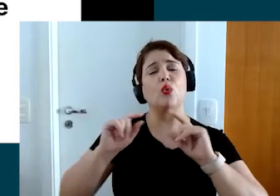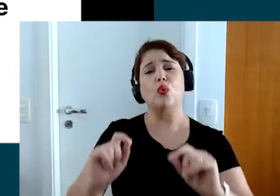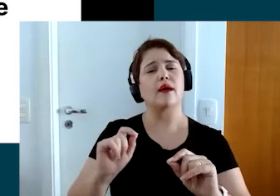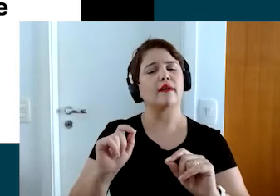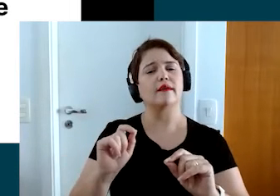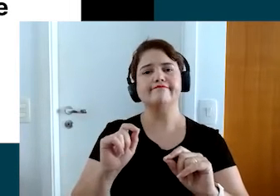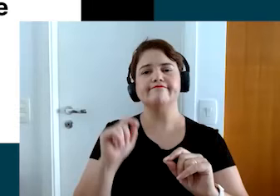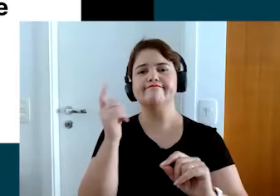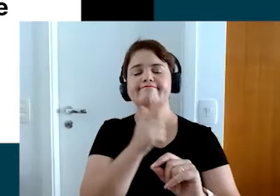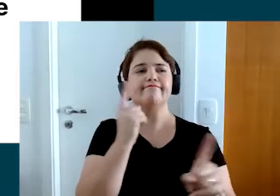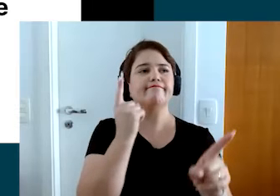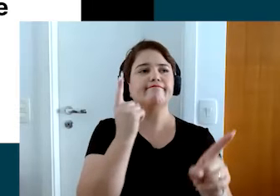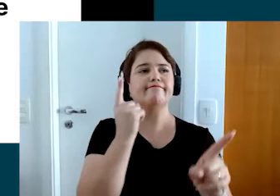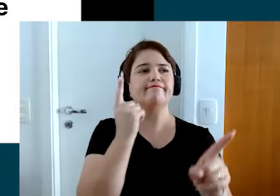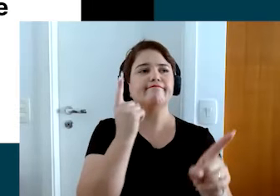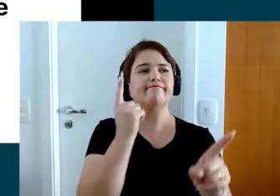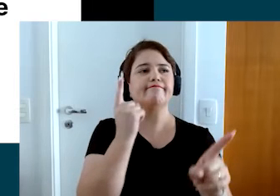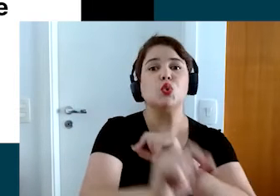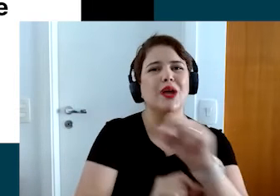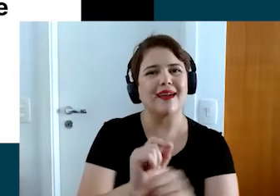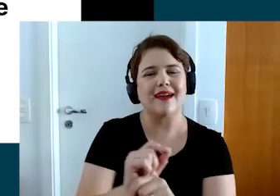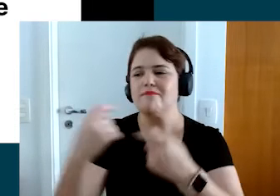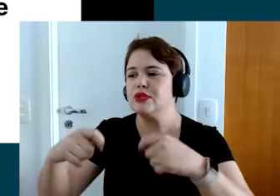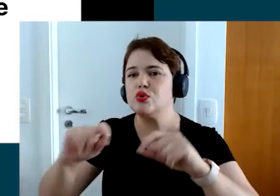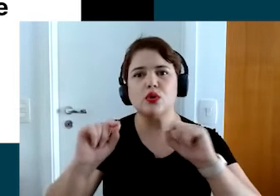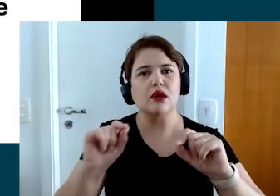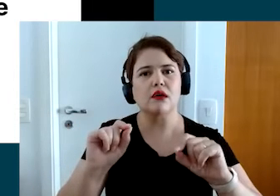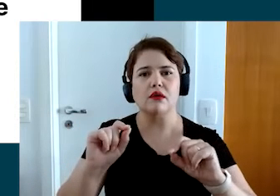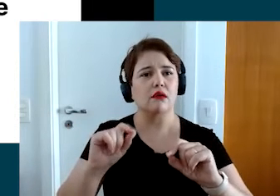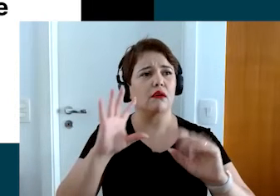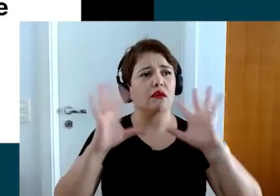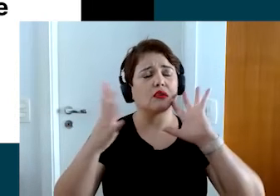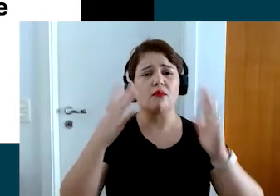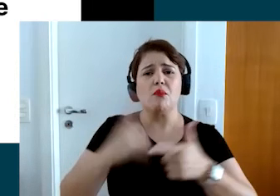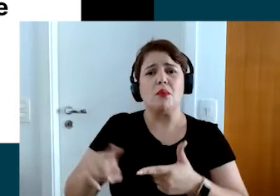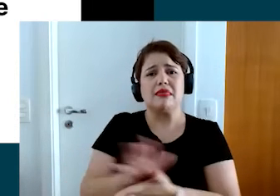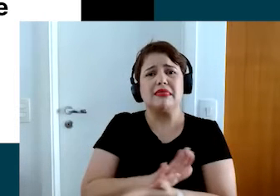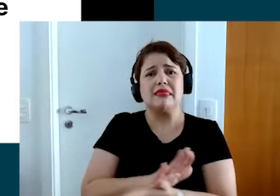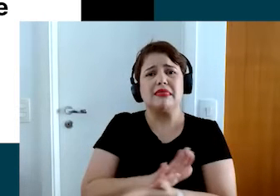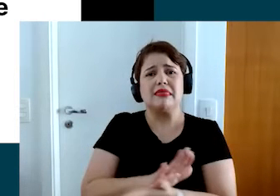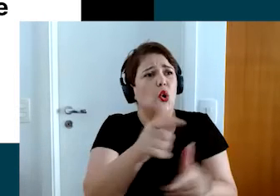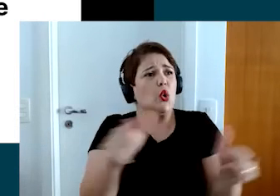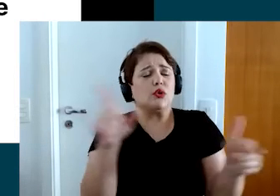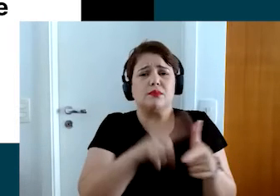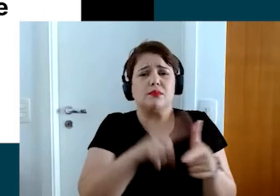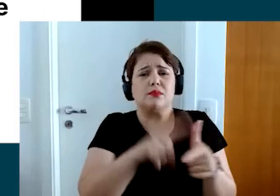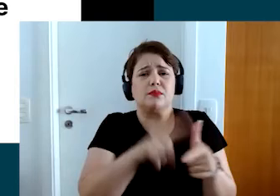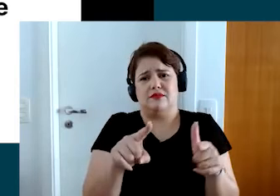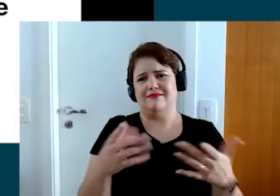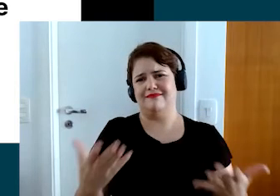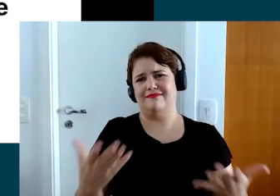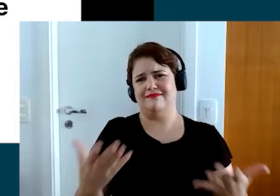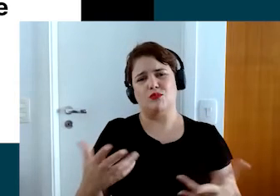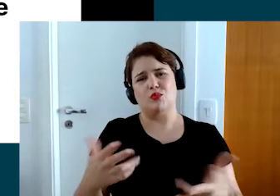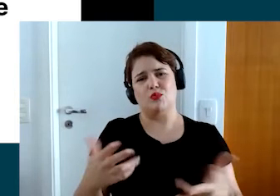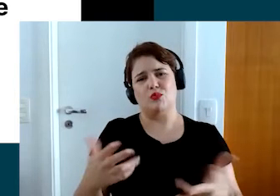uma necessidade de mercado, né? Ou seja, elas não resolviam nenhuma dor, nenhuma necessidade dos clientes, né? Então,